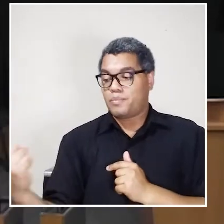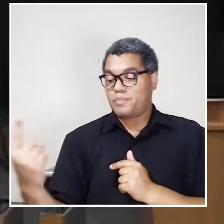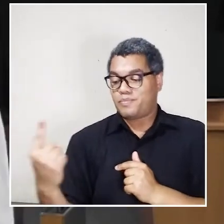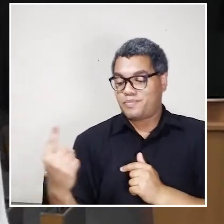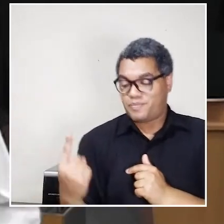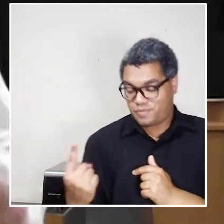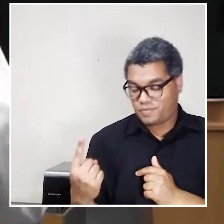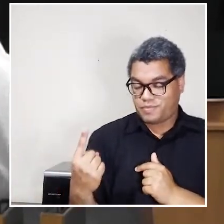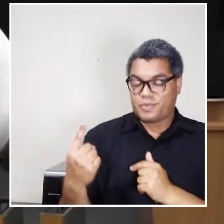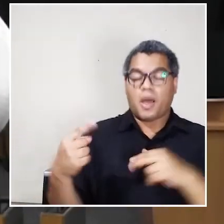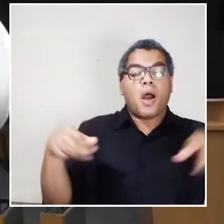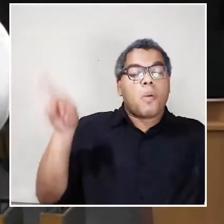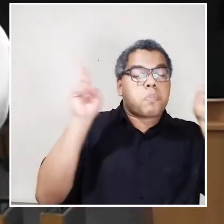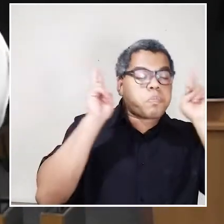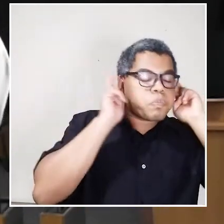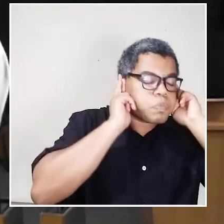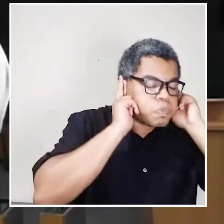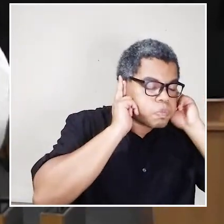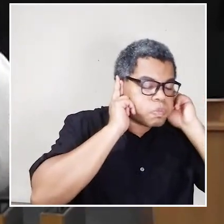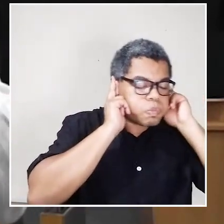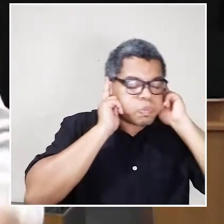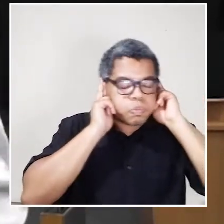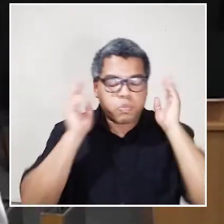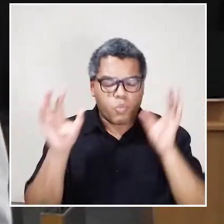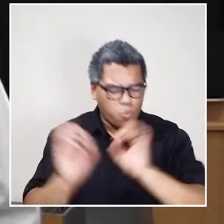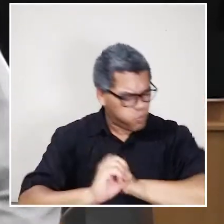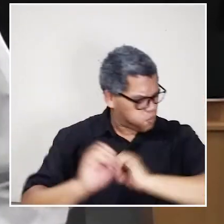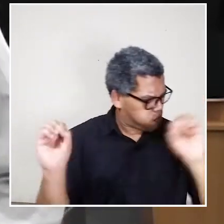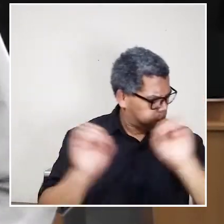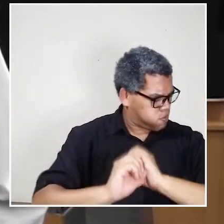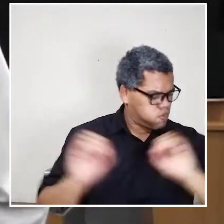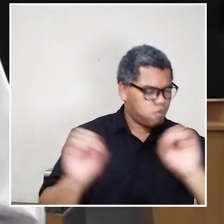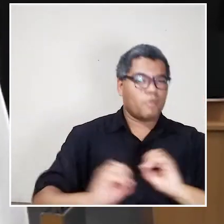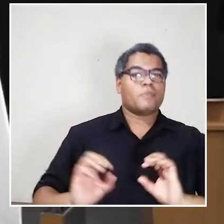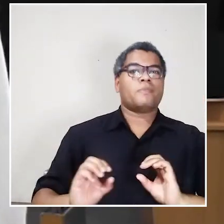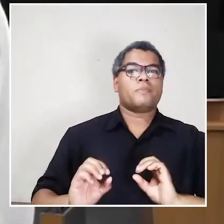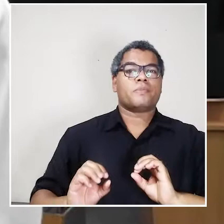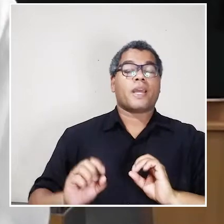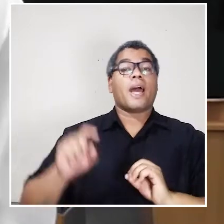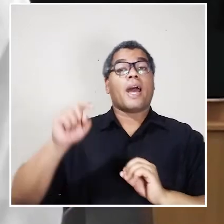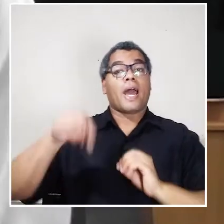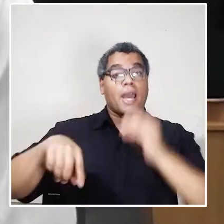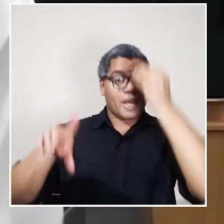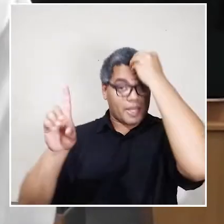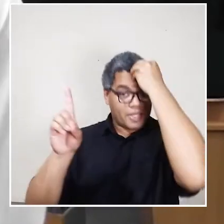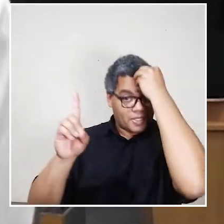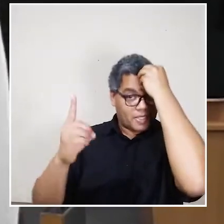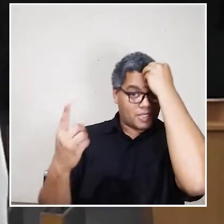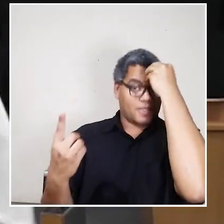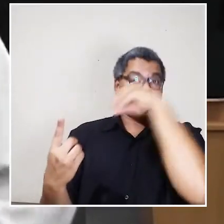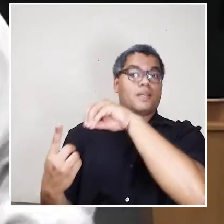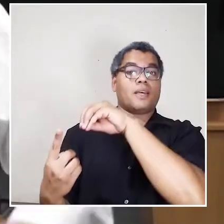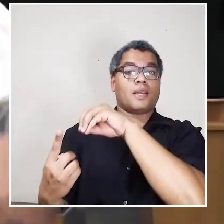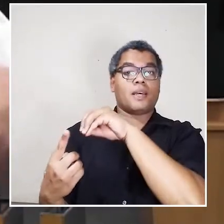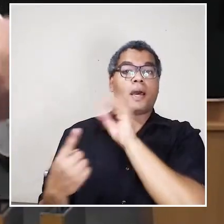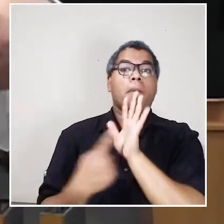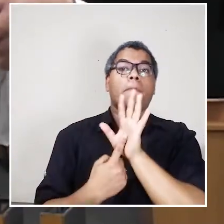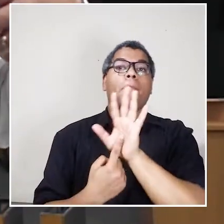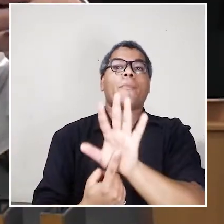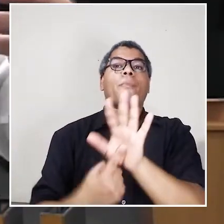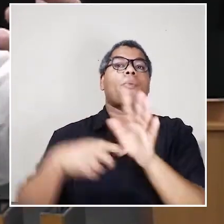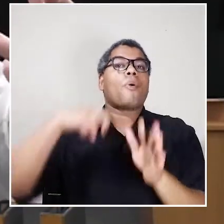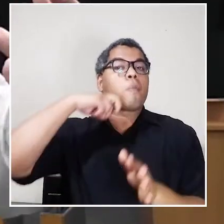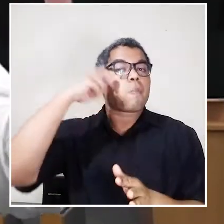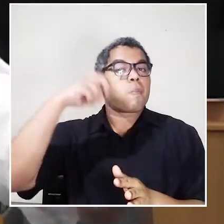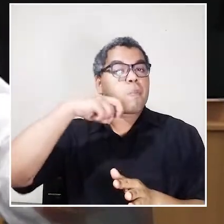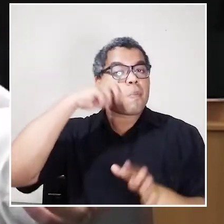seu mau caminho, eles tapavam os ouvidos, não queriam ouvir a palavra de Deus. Esta rebelião estampou uma